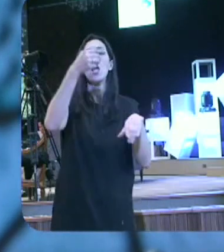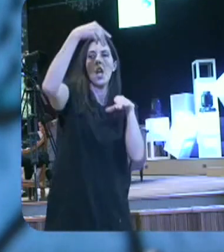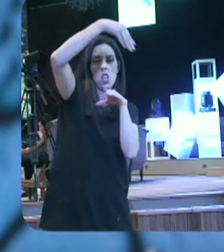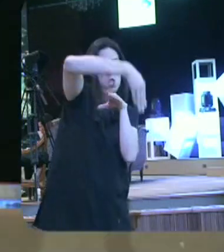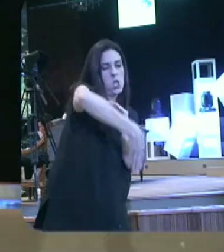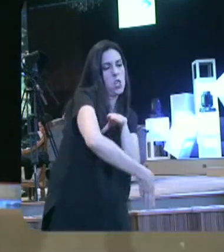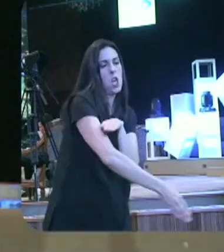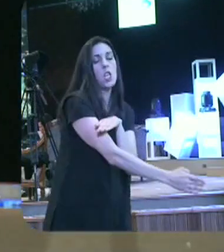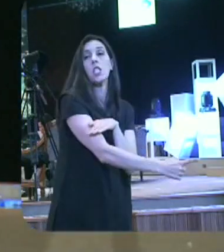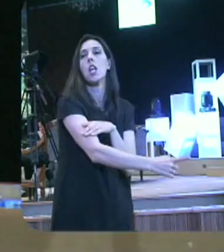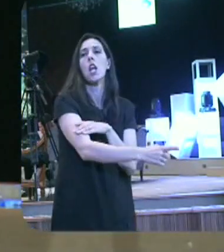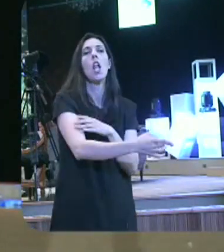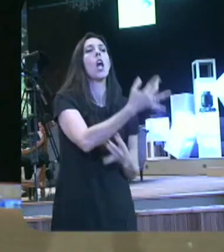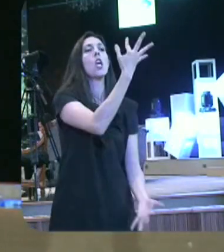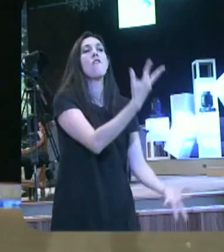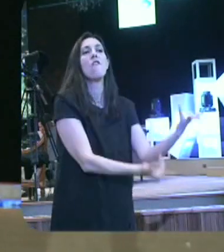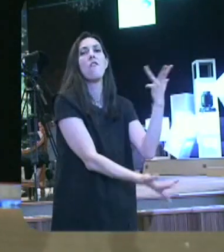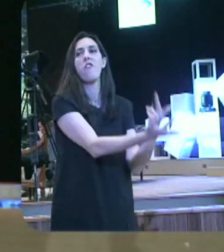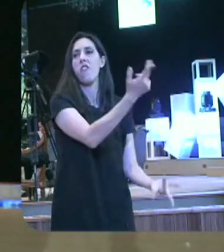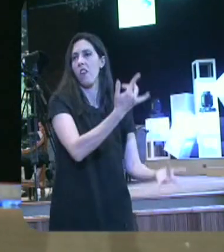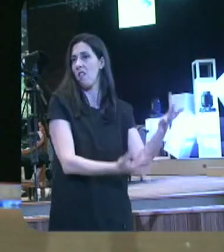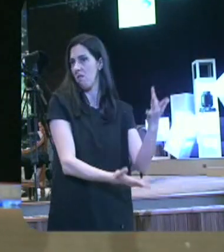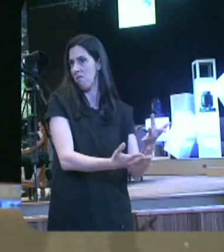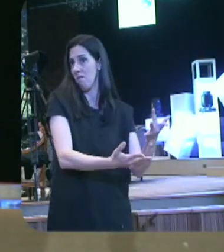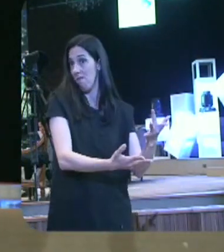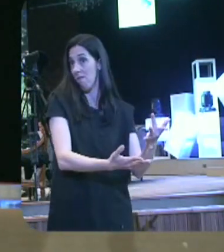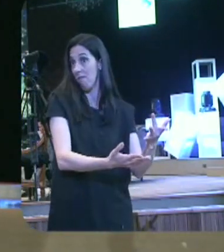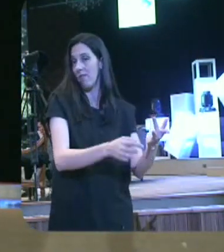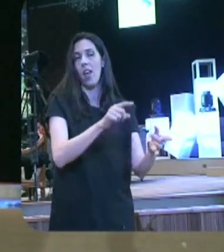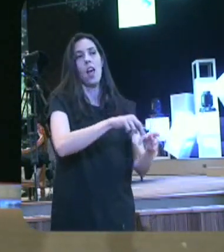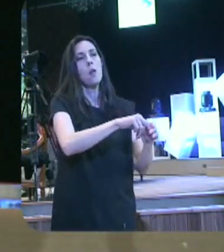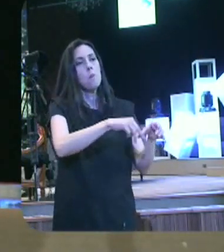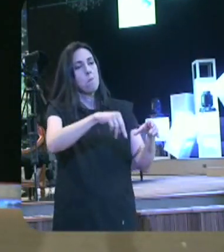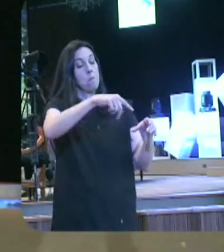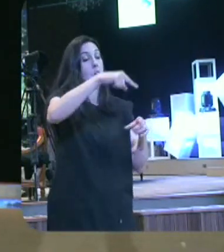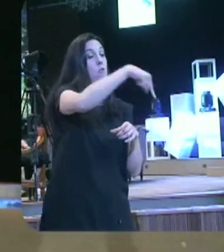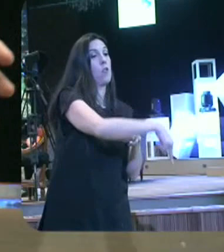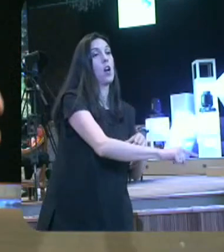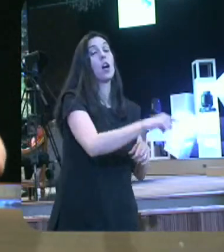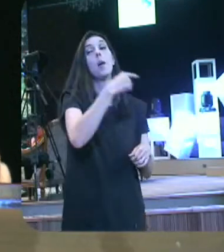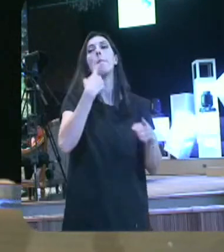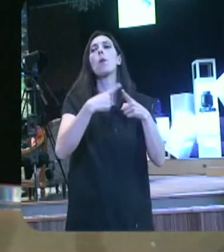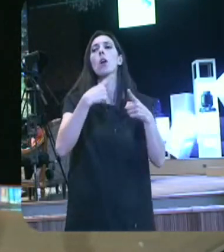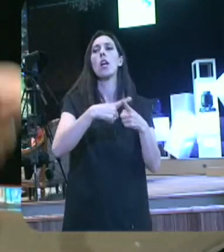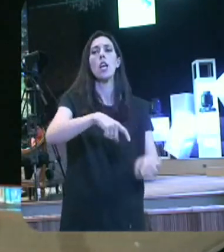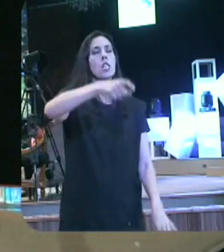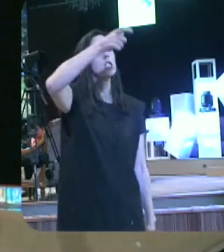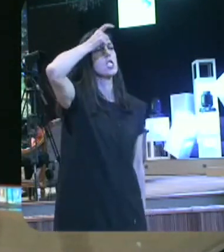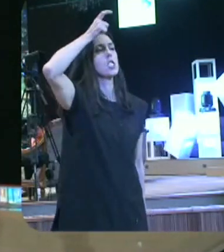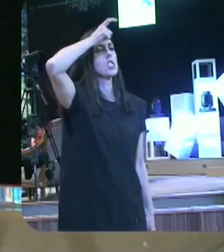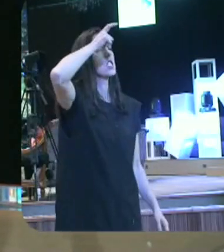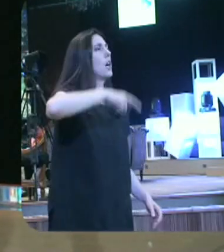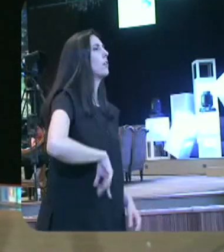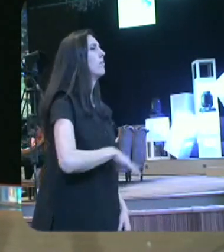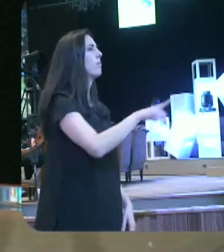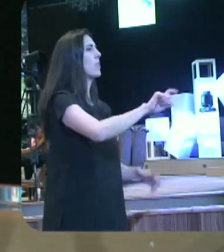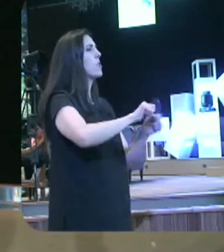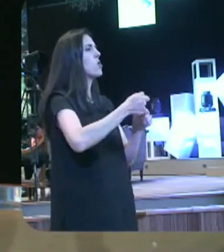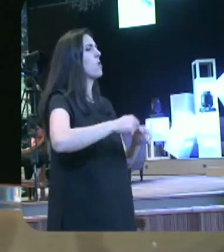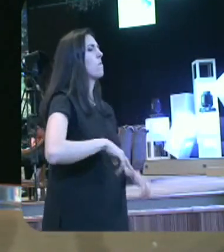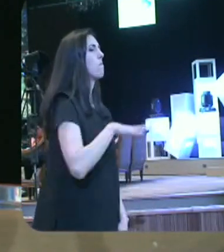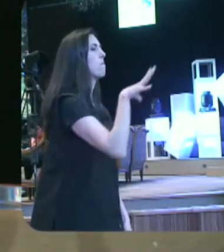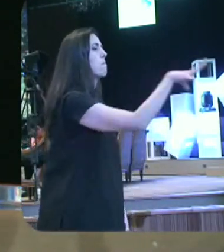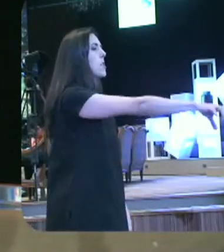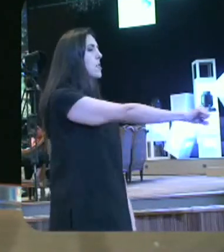a um lugar chamado Hades, que nós chamamos de inferno, para tomar das mãos de Satanás as chaves da morte e do